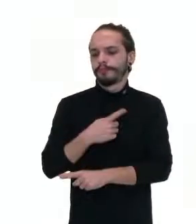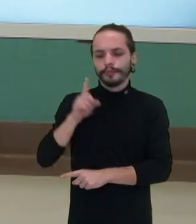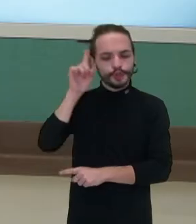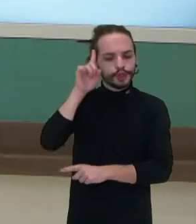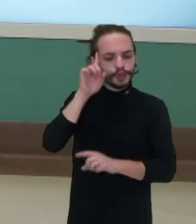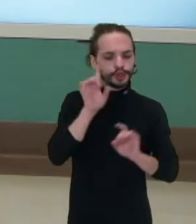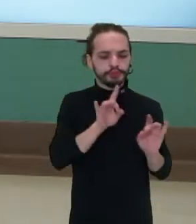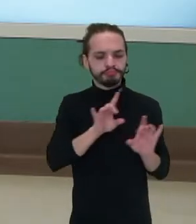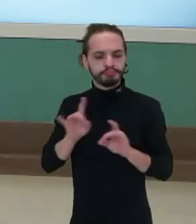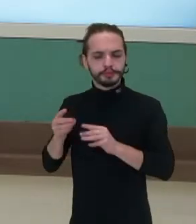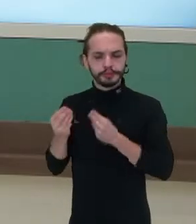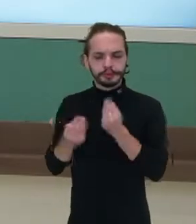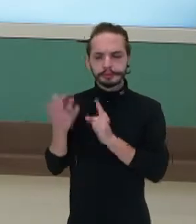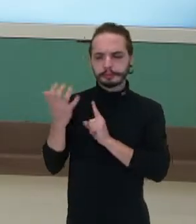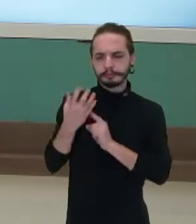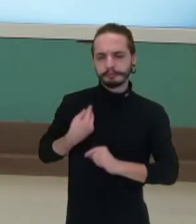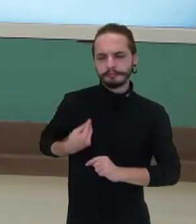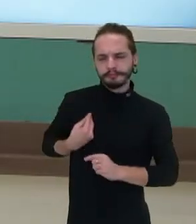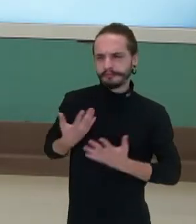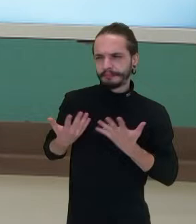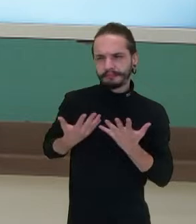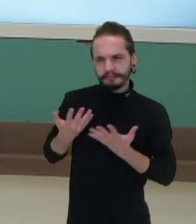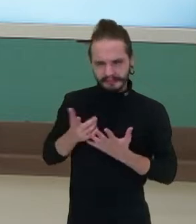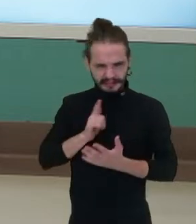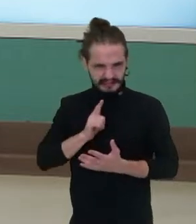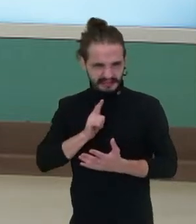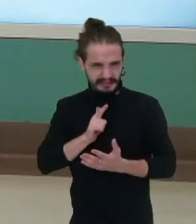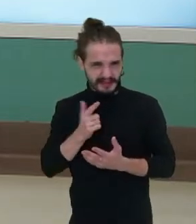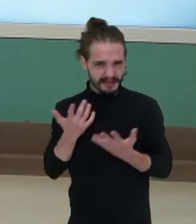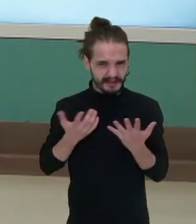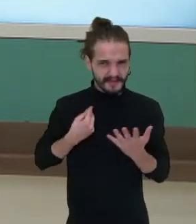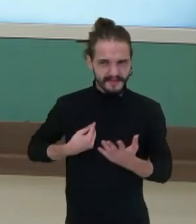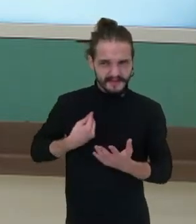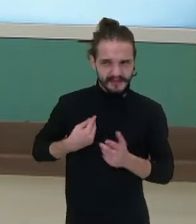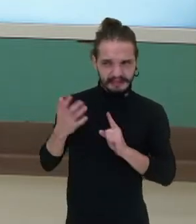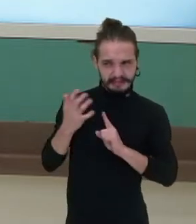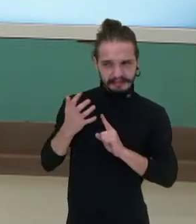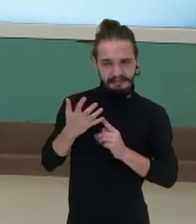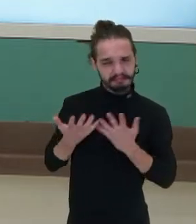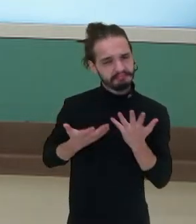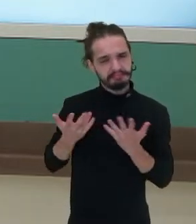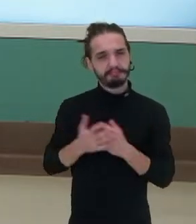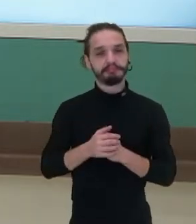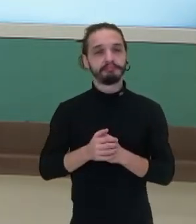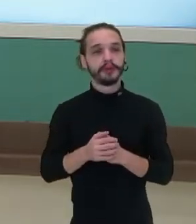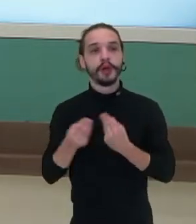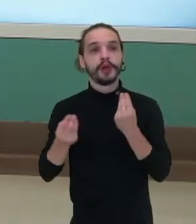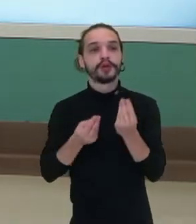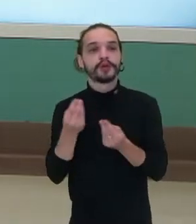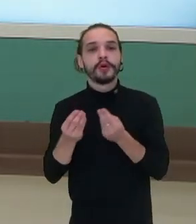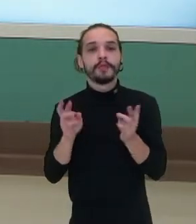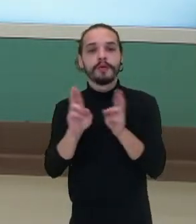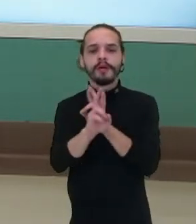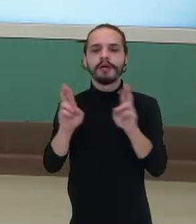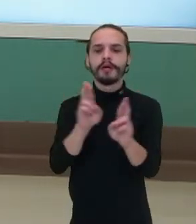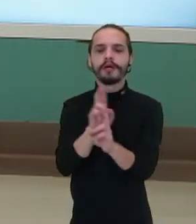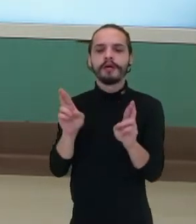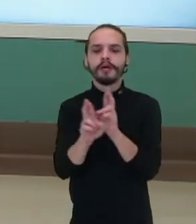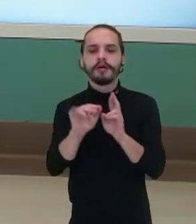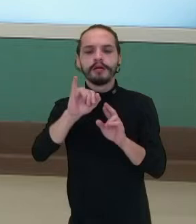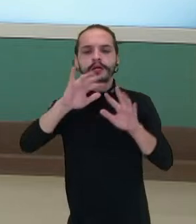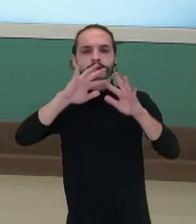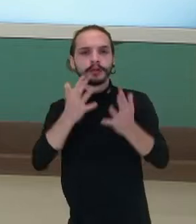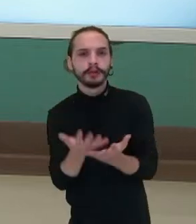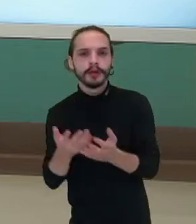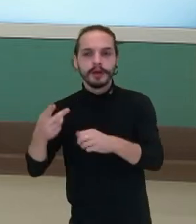ela exerce influência sobre a nossa vida, né? Será que exerce? Vamos ver então. E como ocorrem as relações internacionais, né, entre